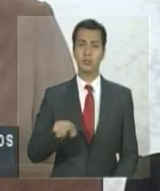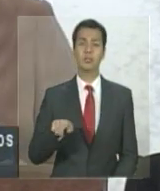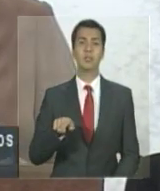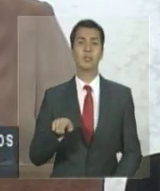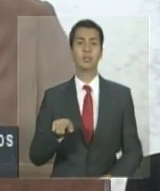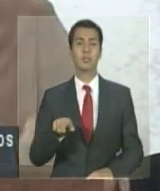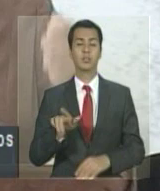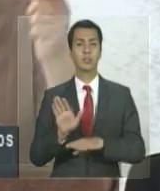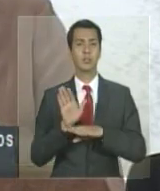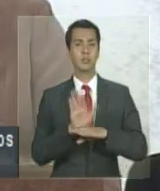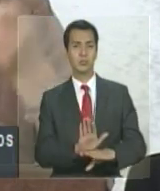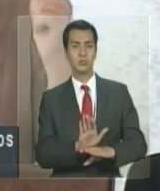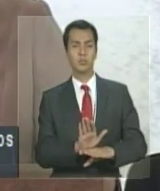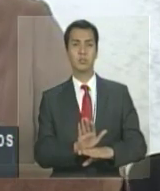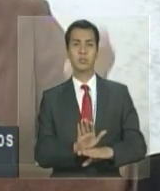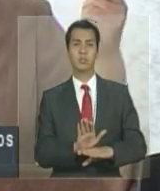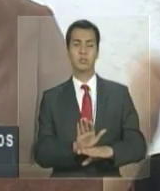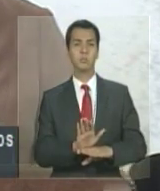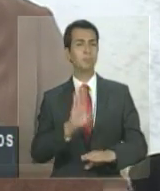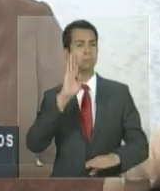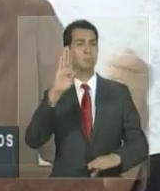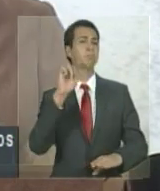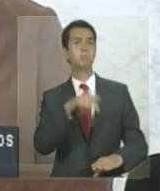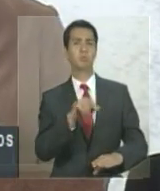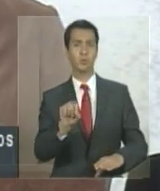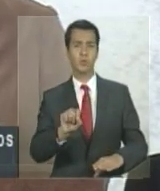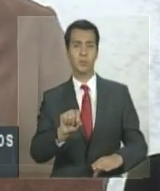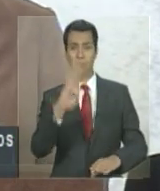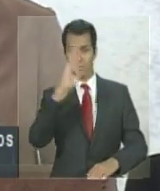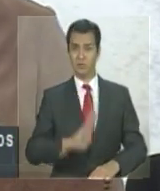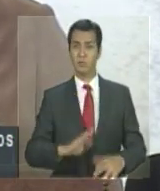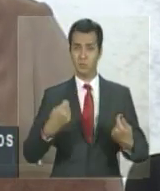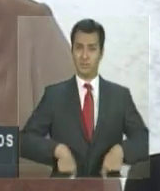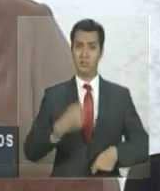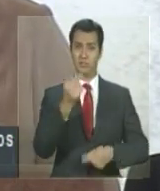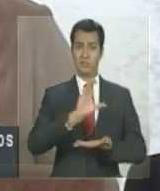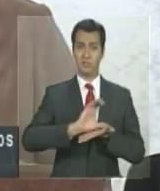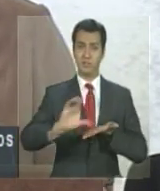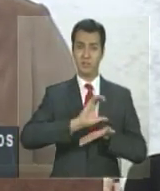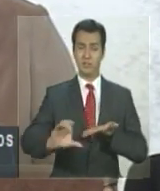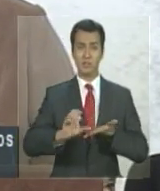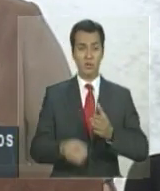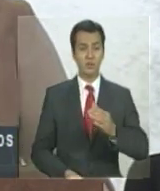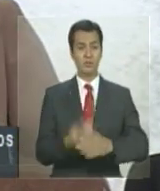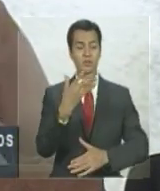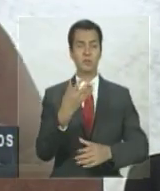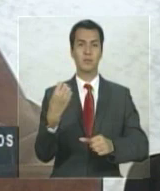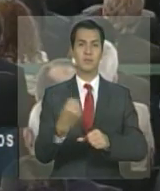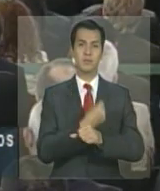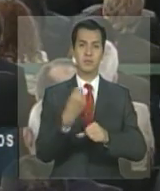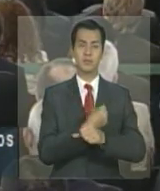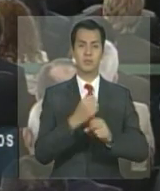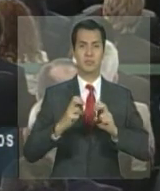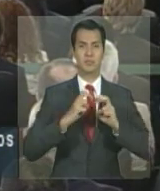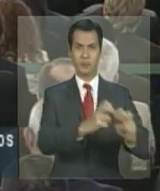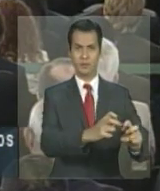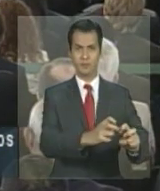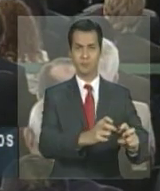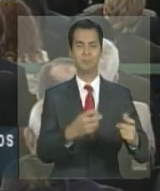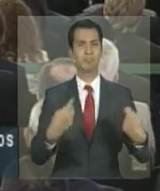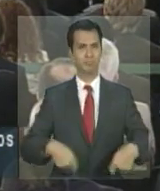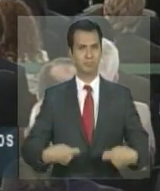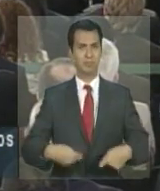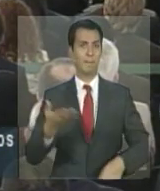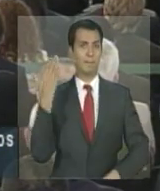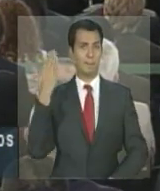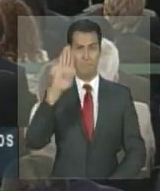um imperativo. O Brasil tem de investir em metrôs. No passado, diziam o seguinte, o Brasil era um país